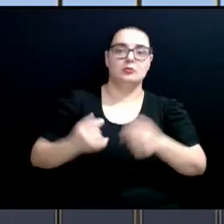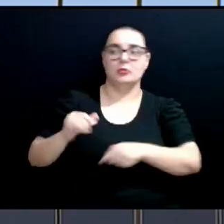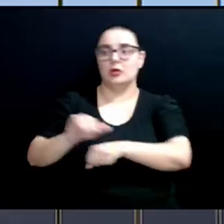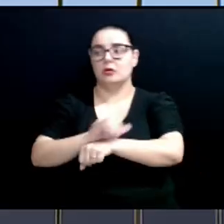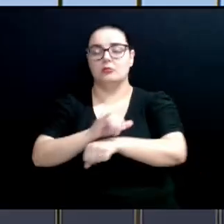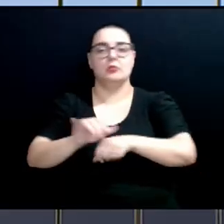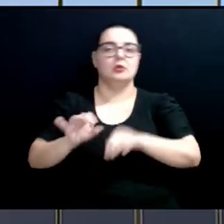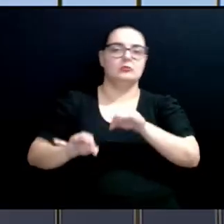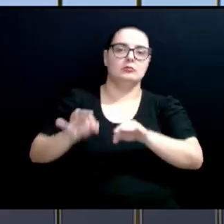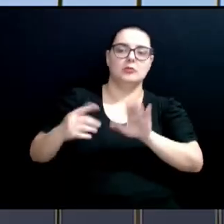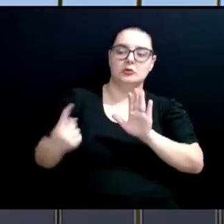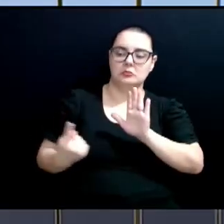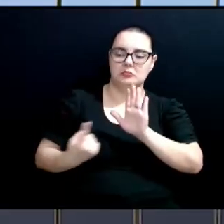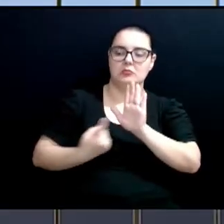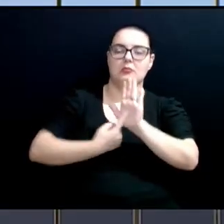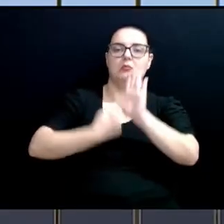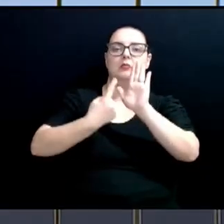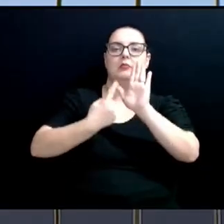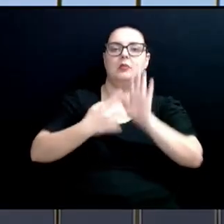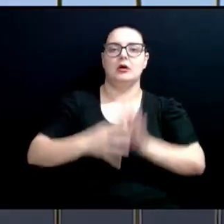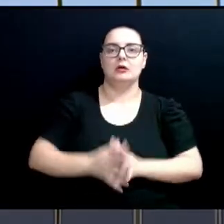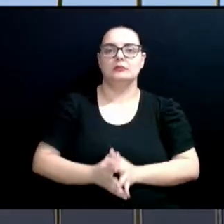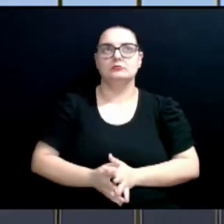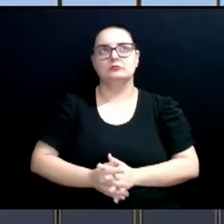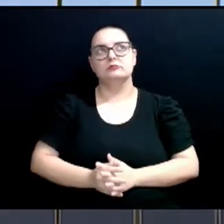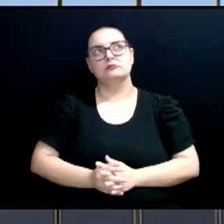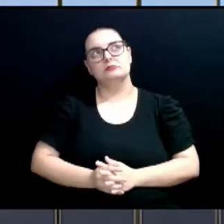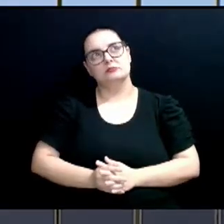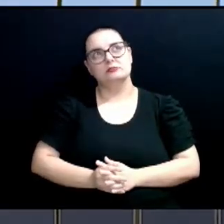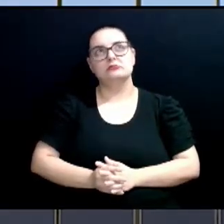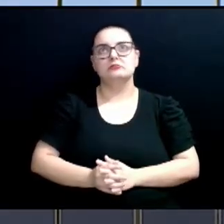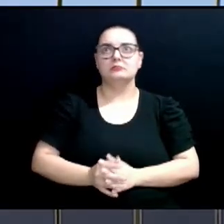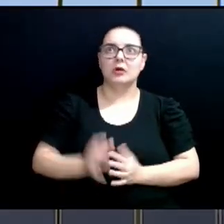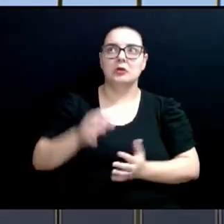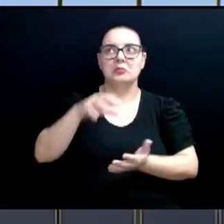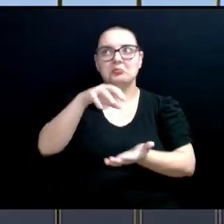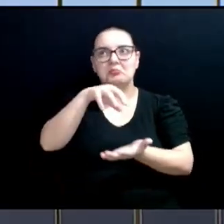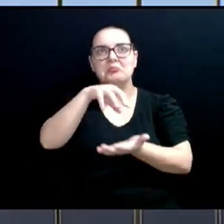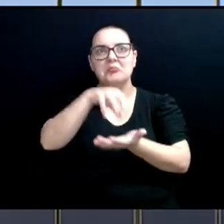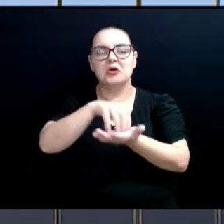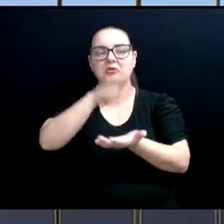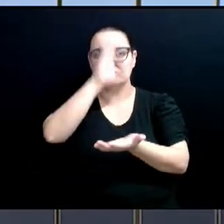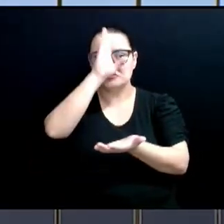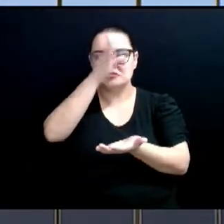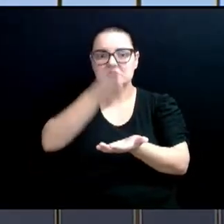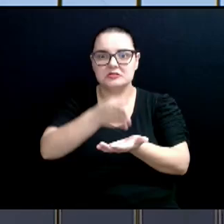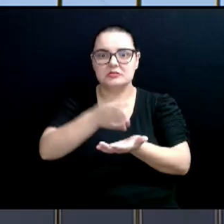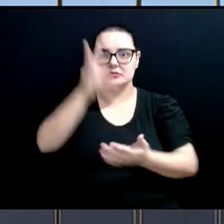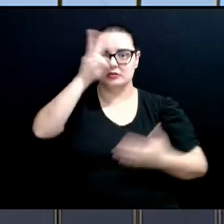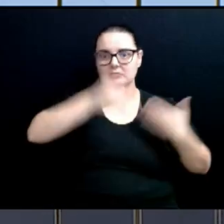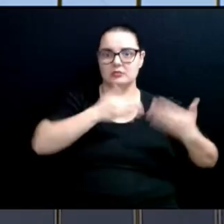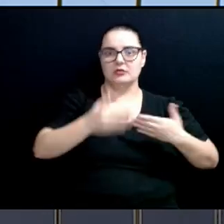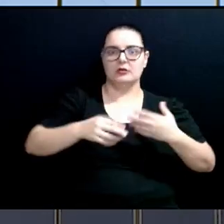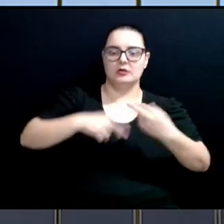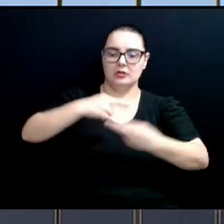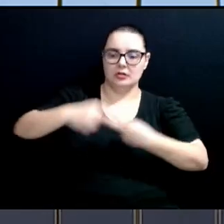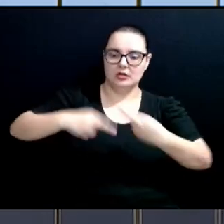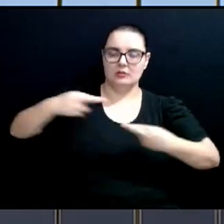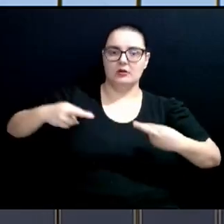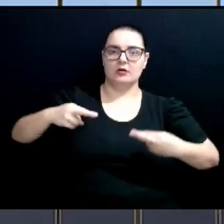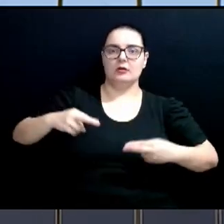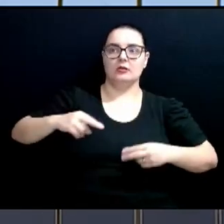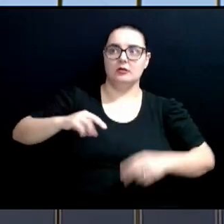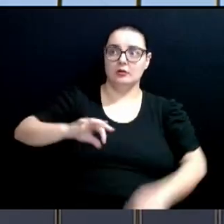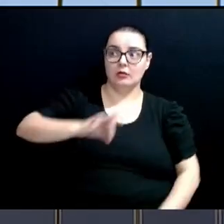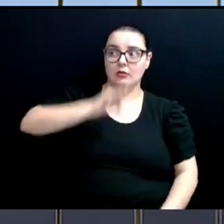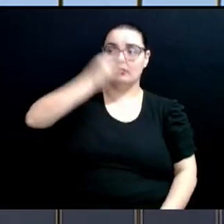marco, talvez assim, um marco central, um marco histórico foi a Revolução Francesa, que vai